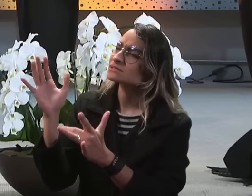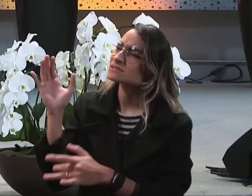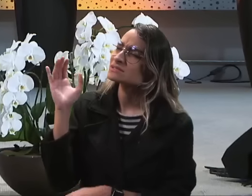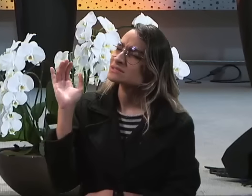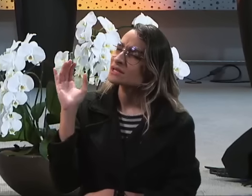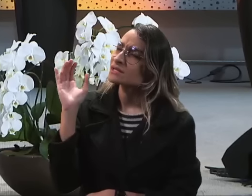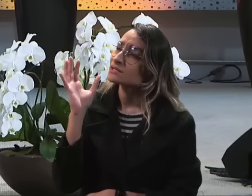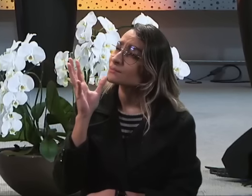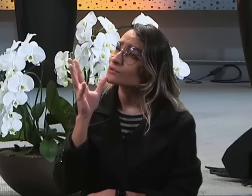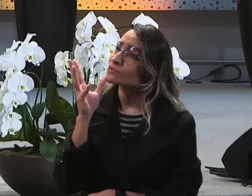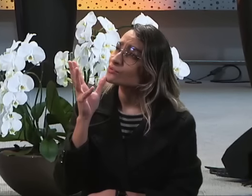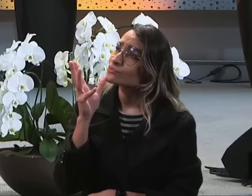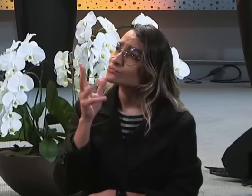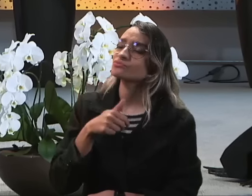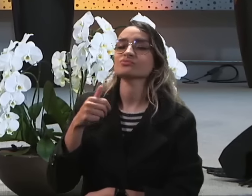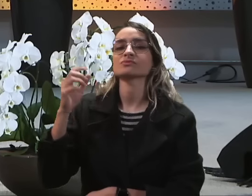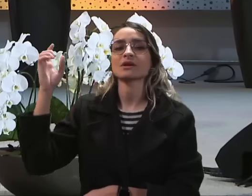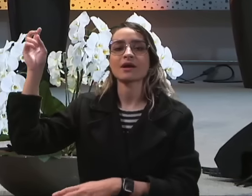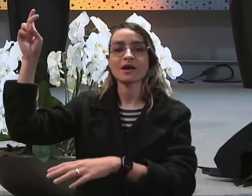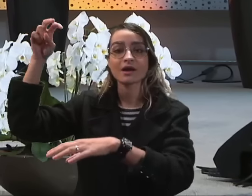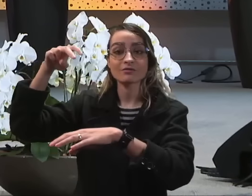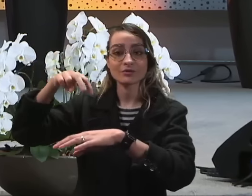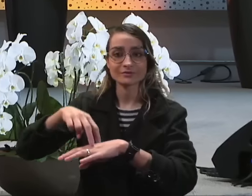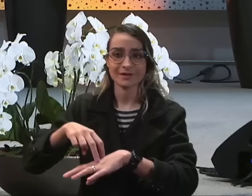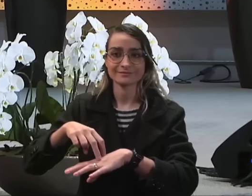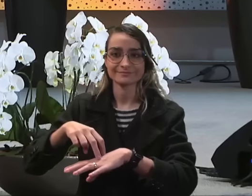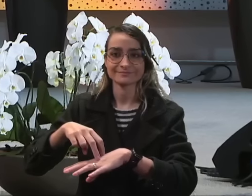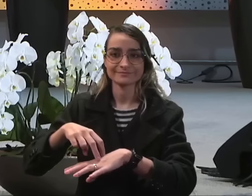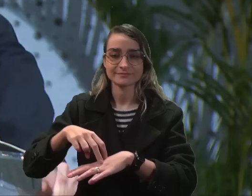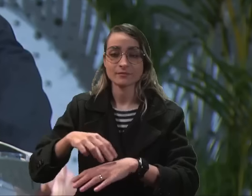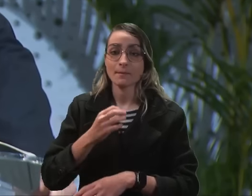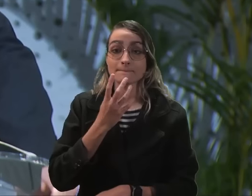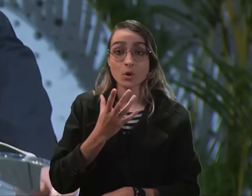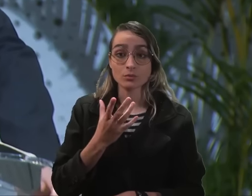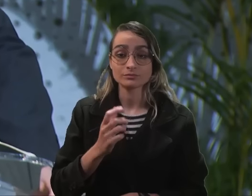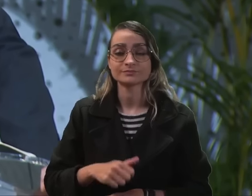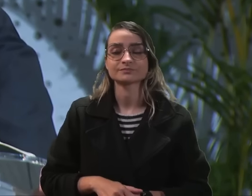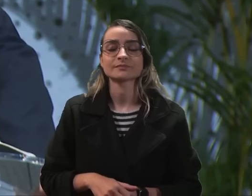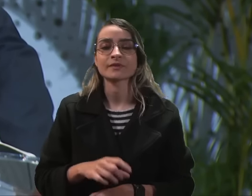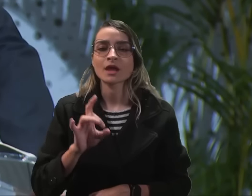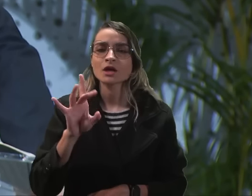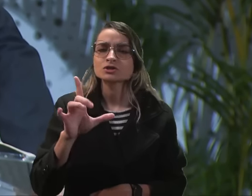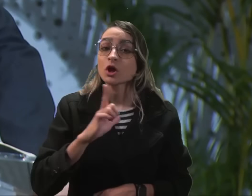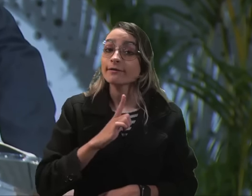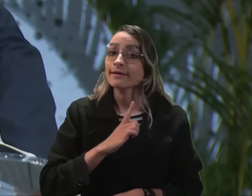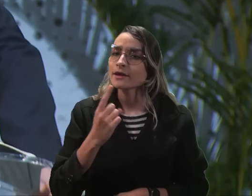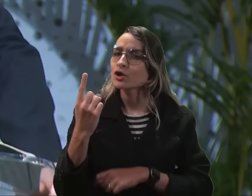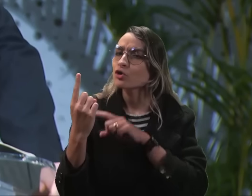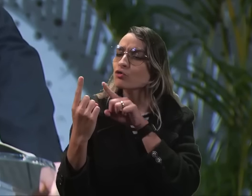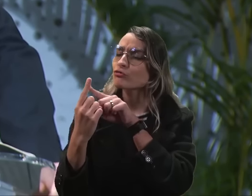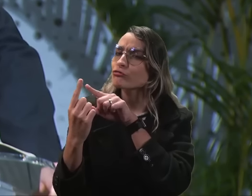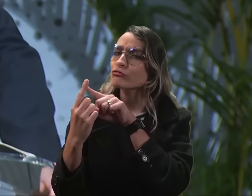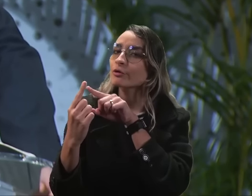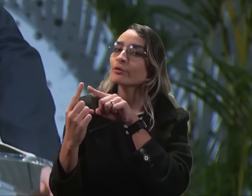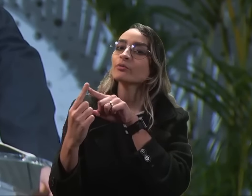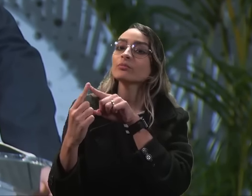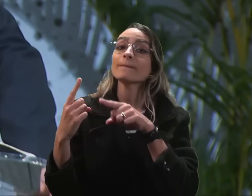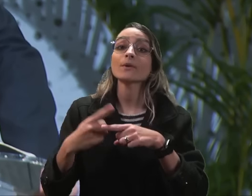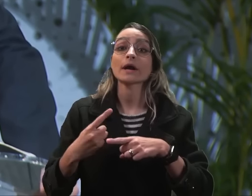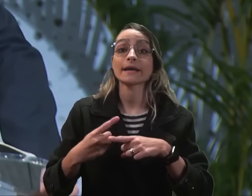conosco por um único motivo e esse motivo é registrado nas escrituras